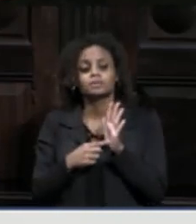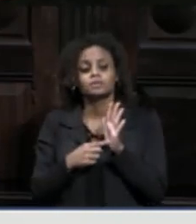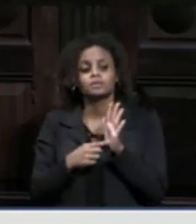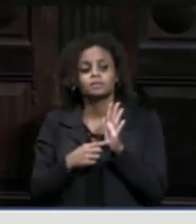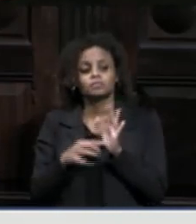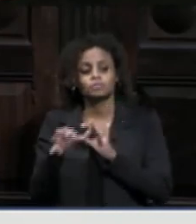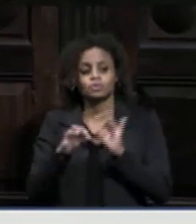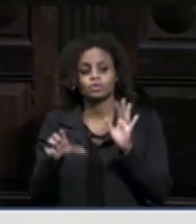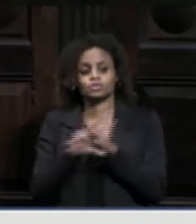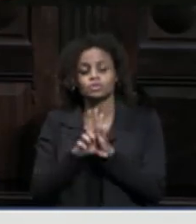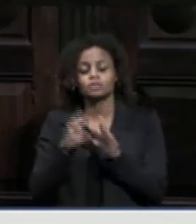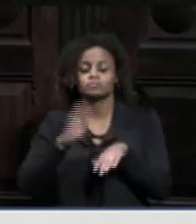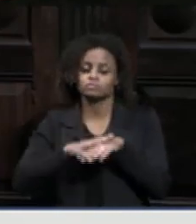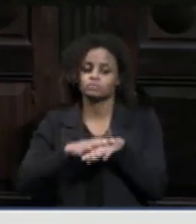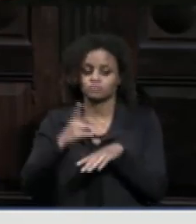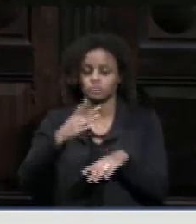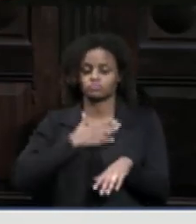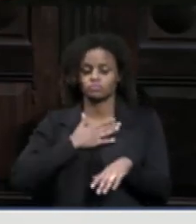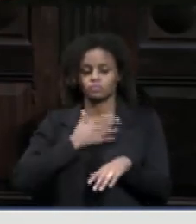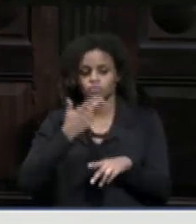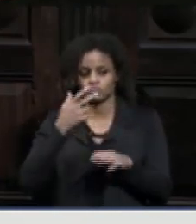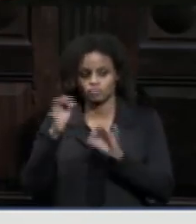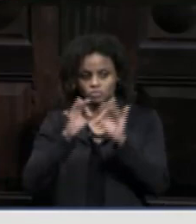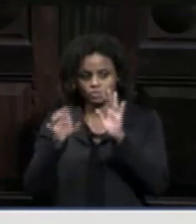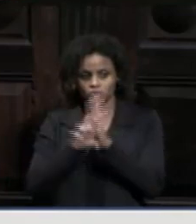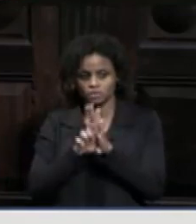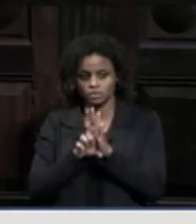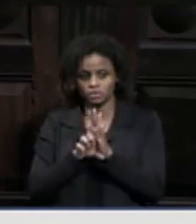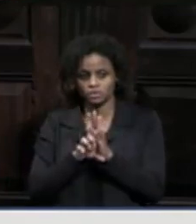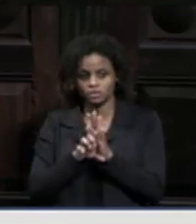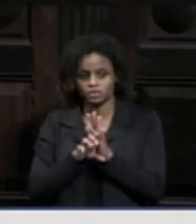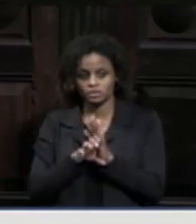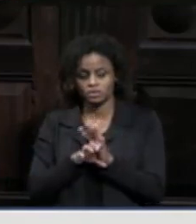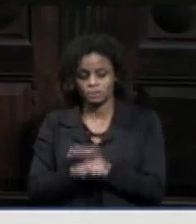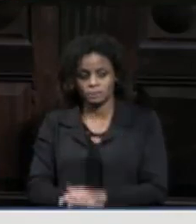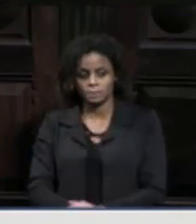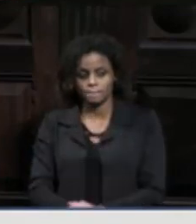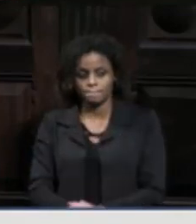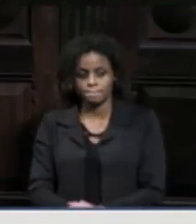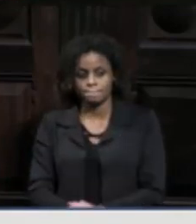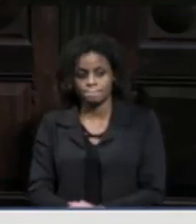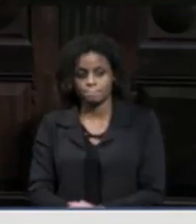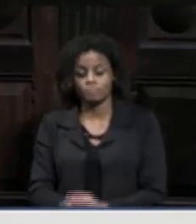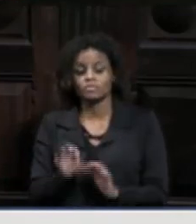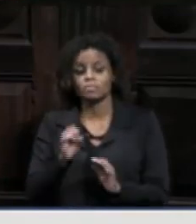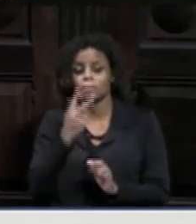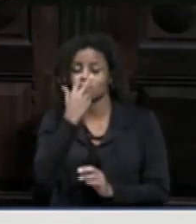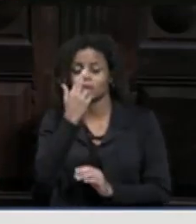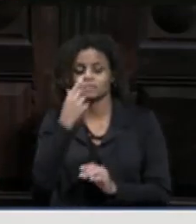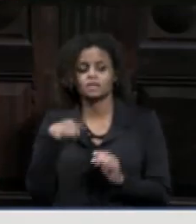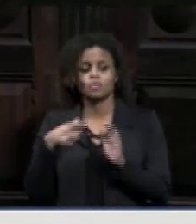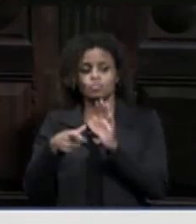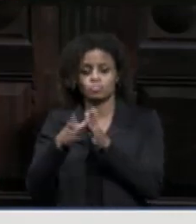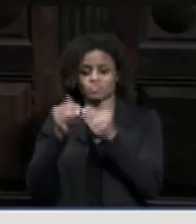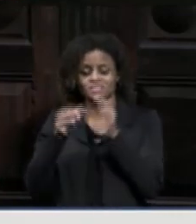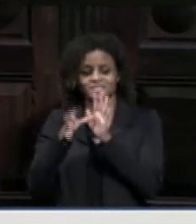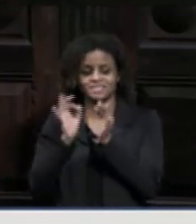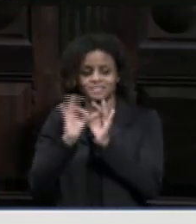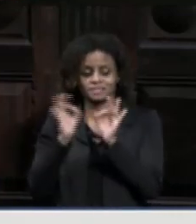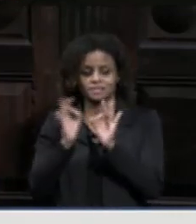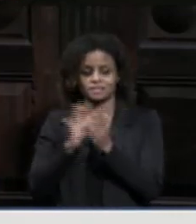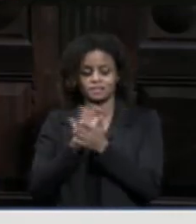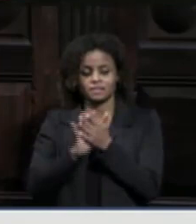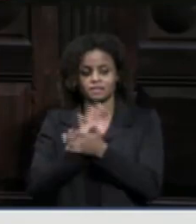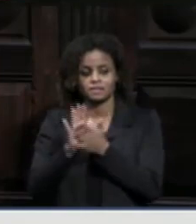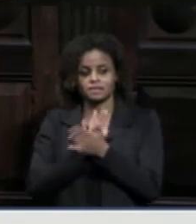como um projeto da minha autoria, sem que eu houvesse solicitado nada especificamente para que esse projeto acontecesse, porque a minha solicitação, há mais de um